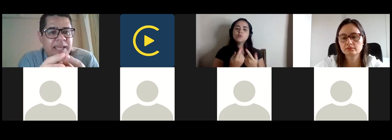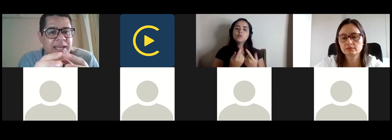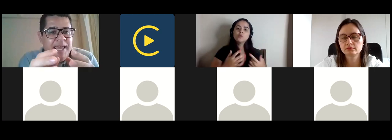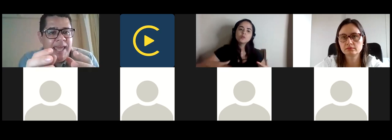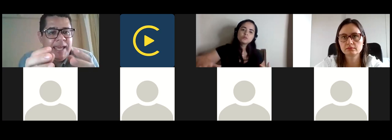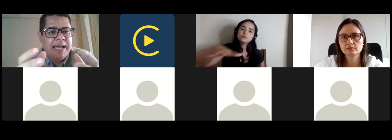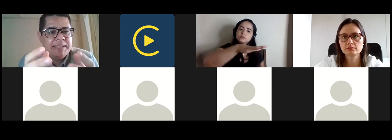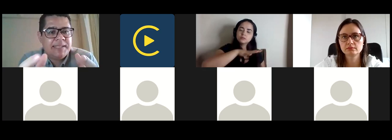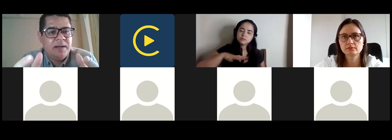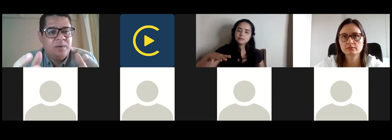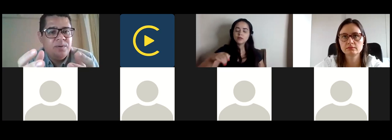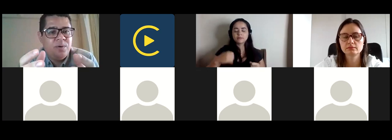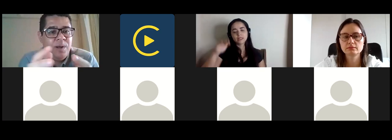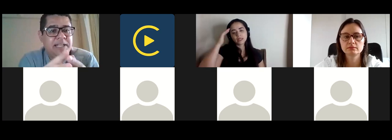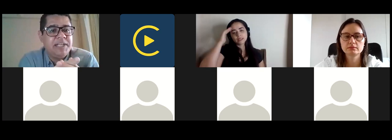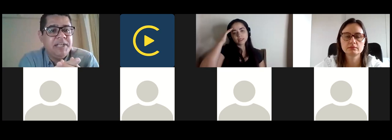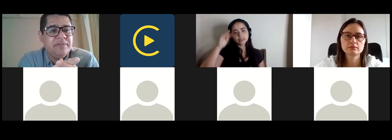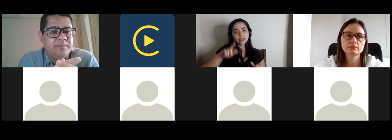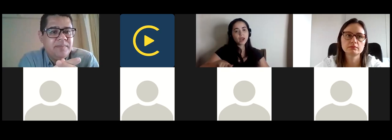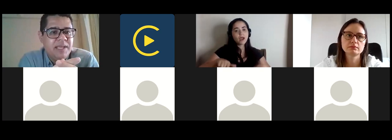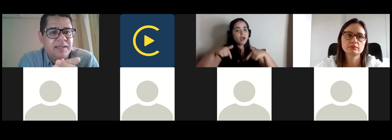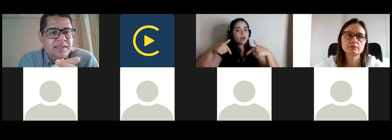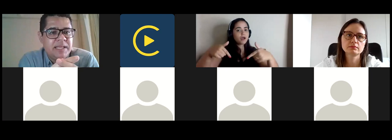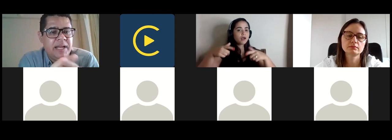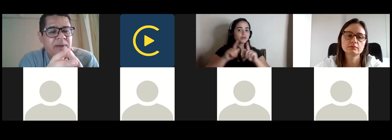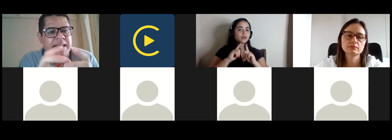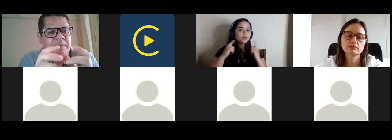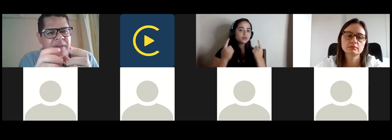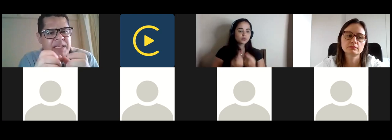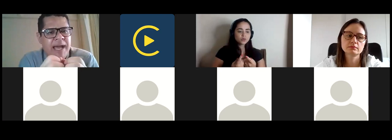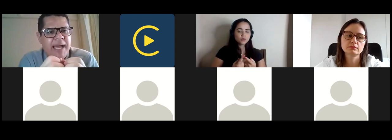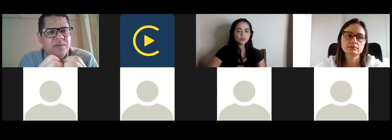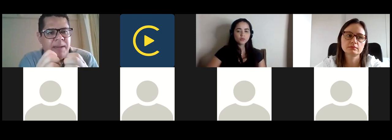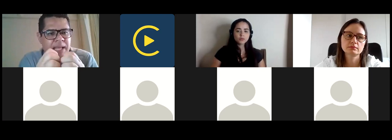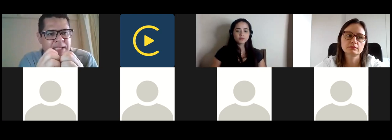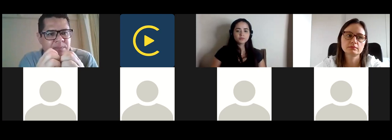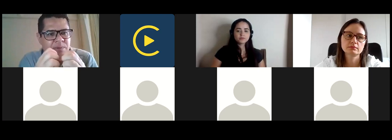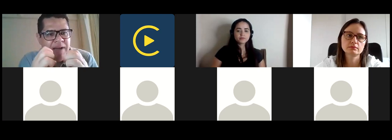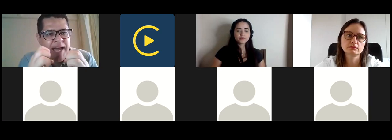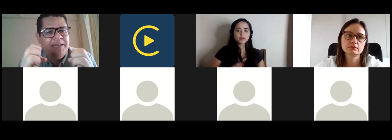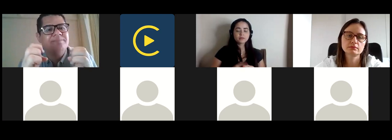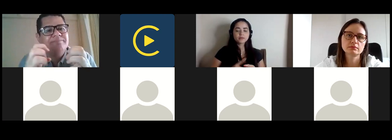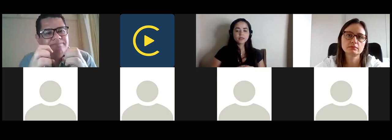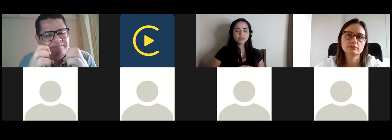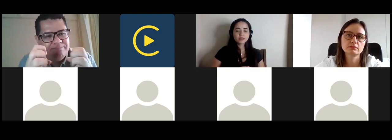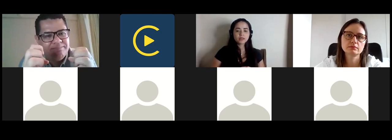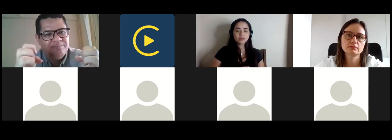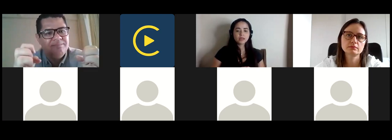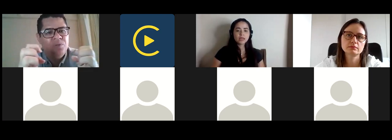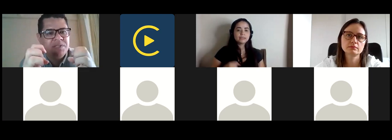compreender essa ação coletiva. Senão, cada vez mais, o capitalismo vai